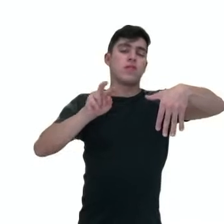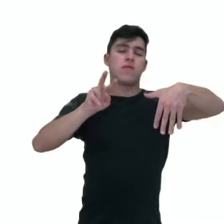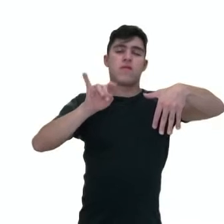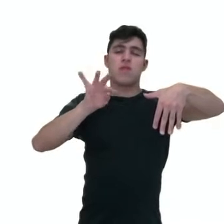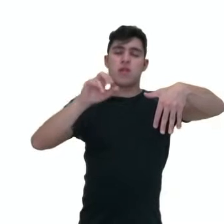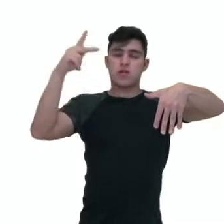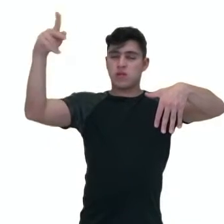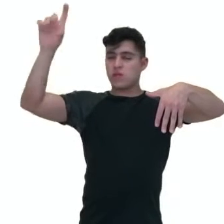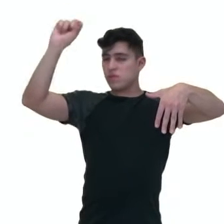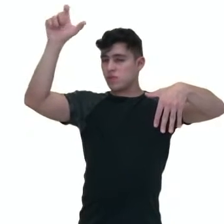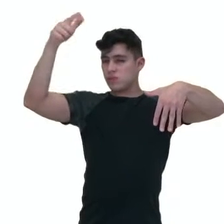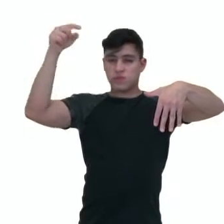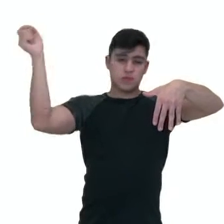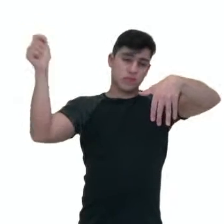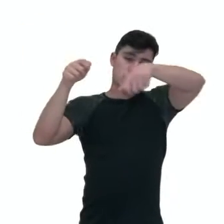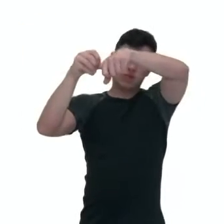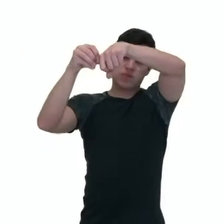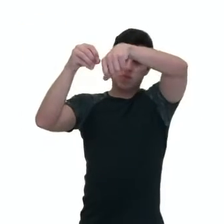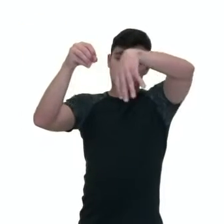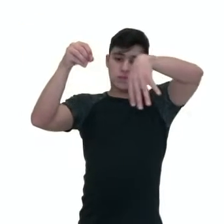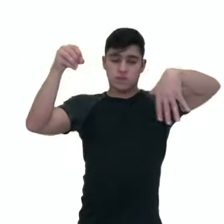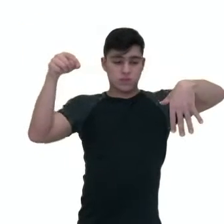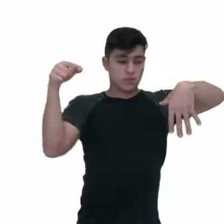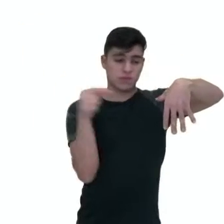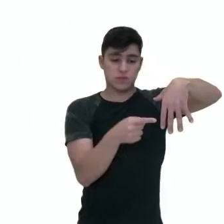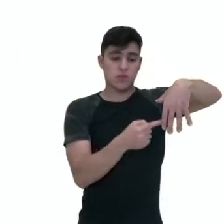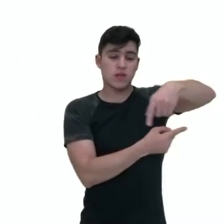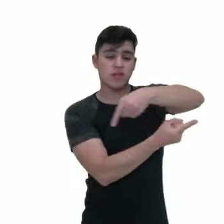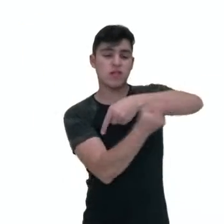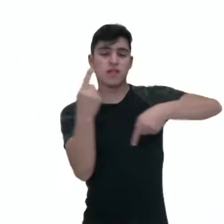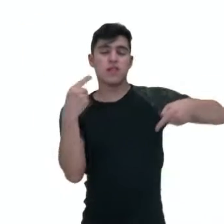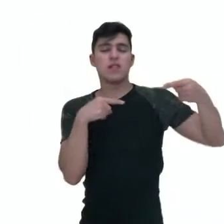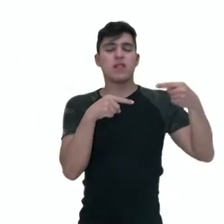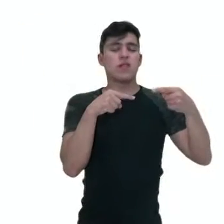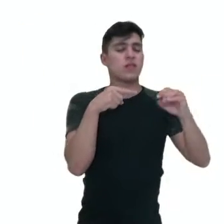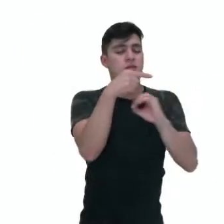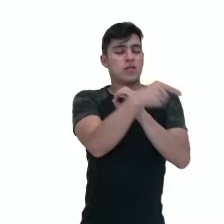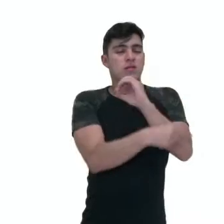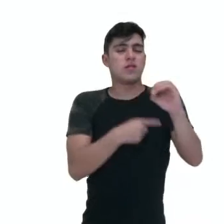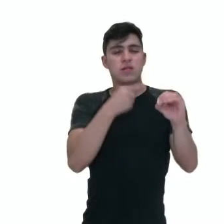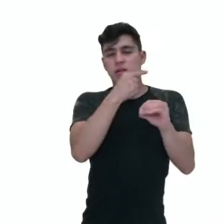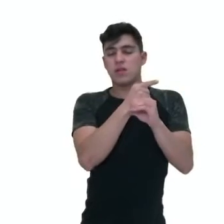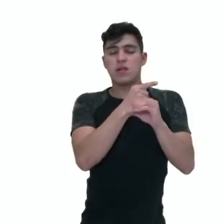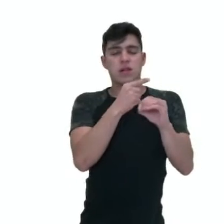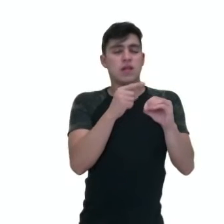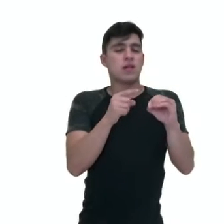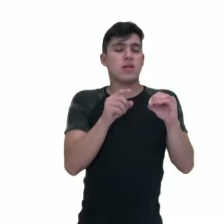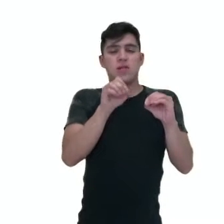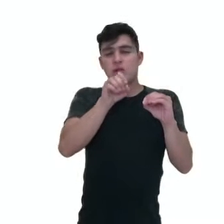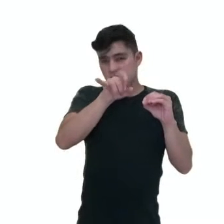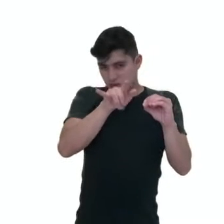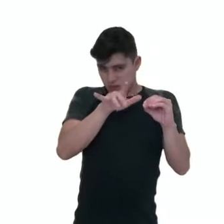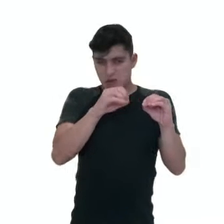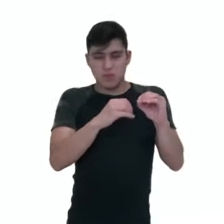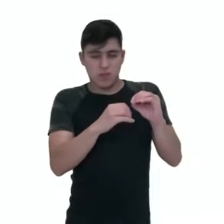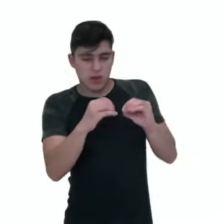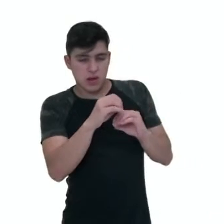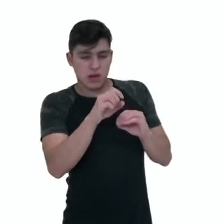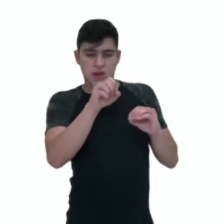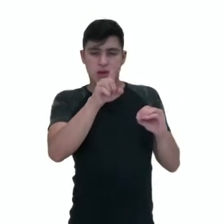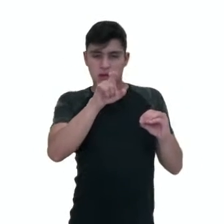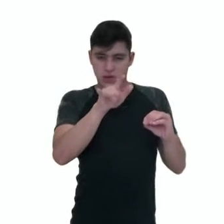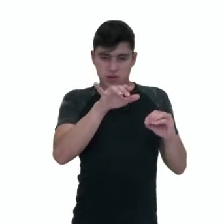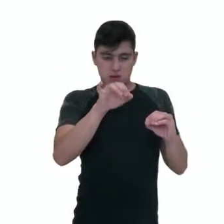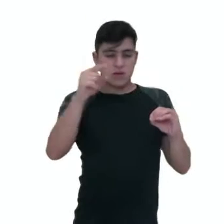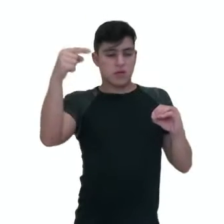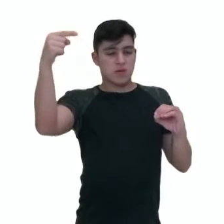solar interagem com as moléculas de oxigênio. Quando eles interagem, então eles realizam uma